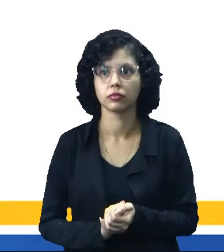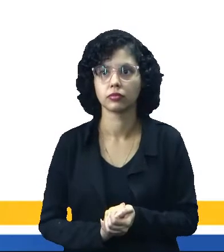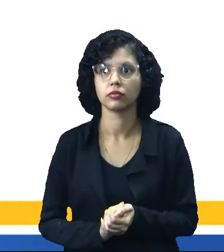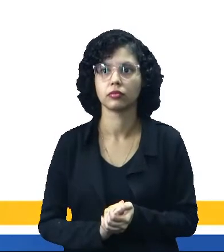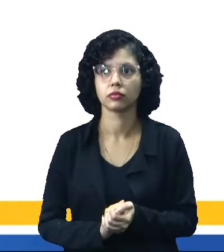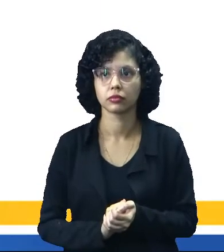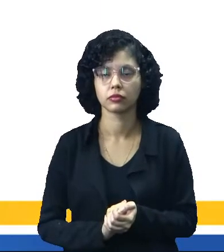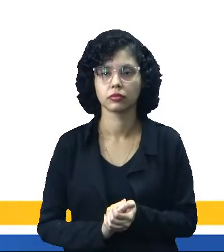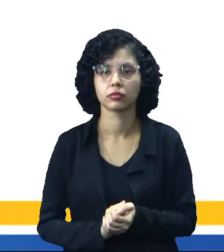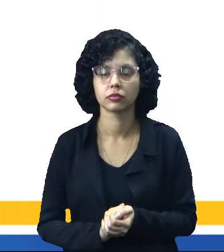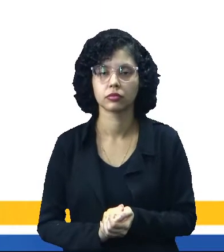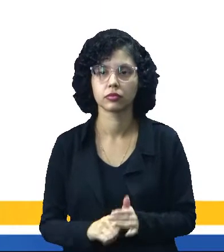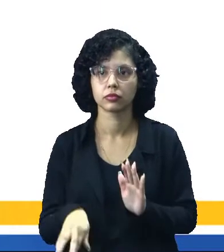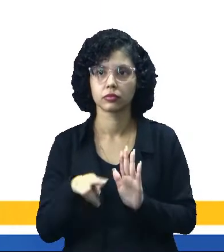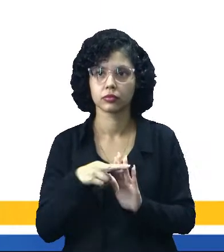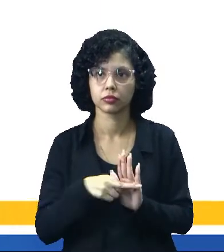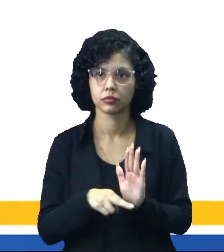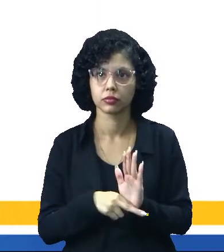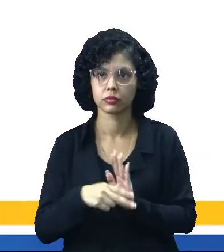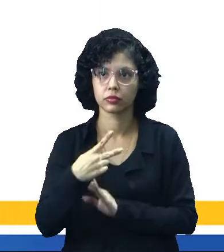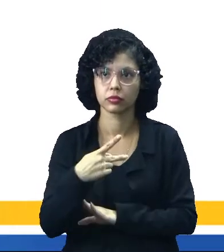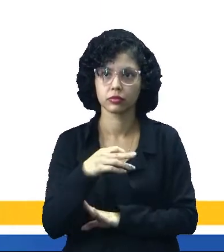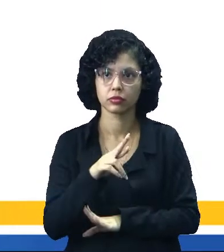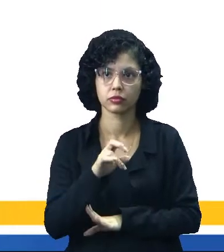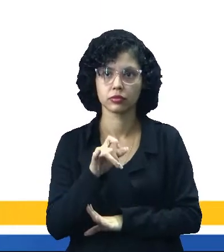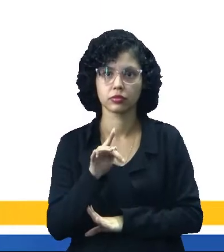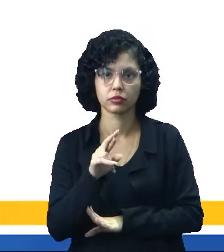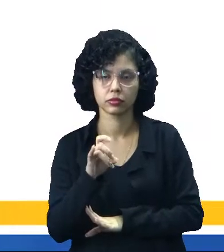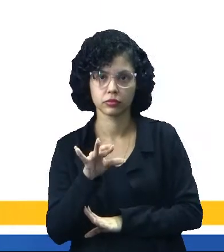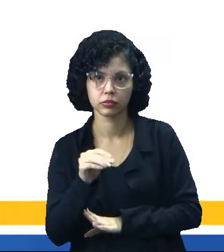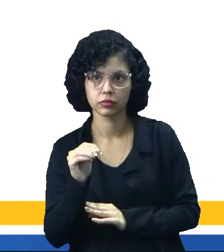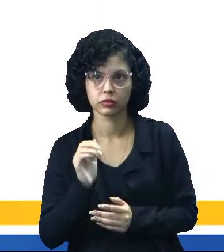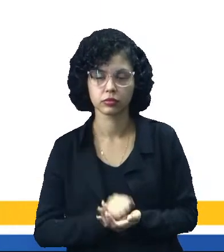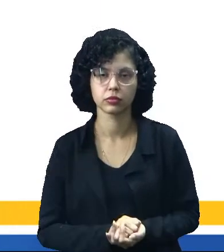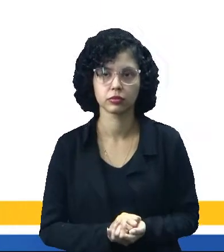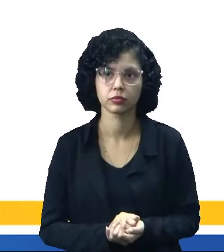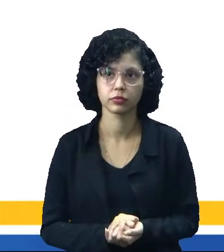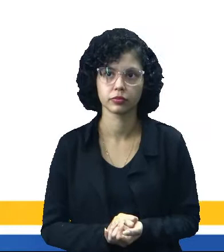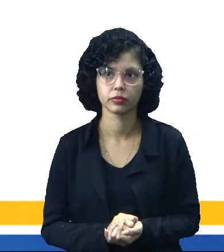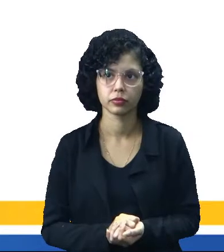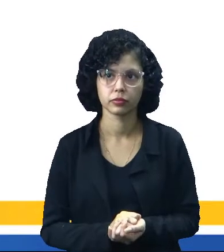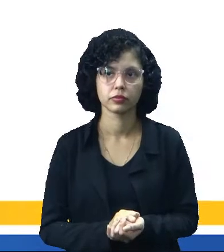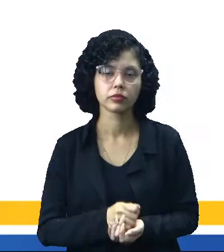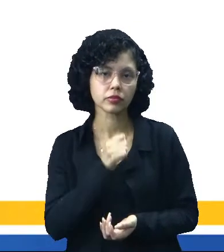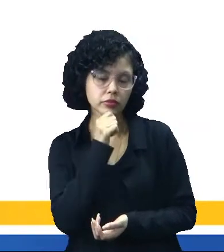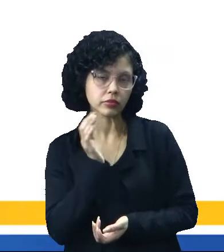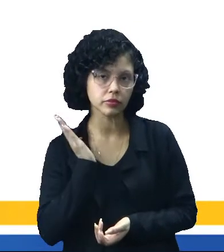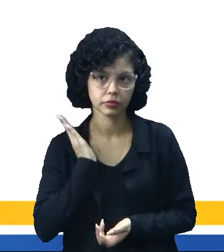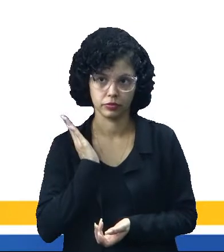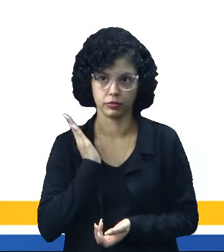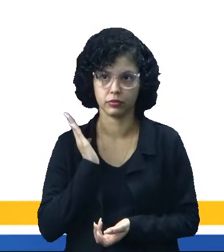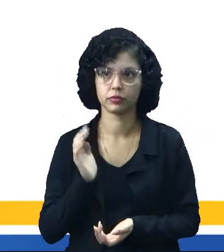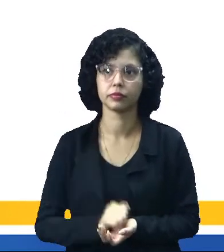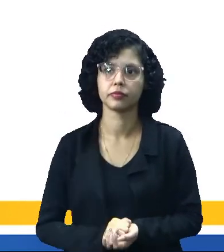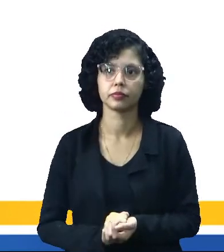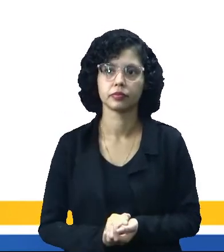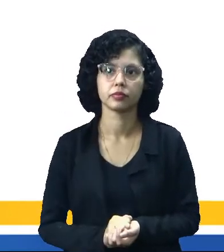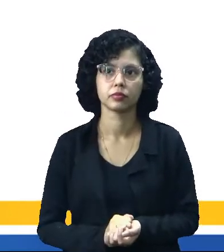essas classes, né, como o proletariado, né, e a burguesia. Lembrando aí que o Marx,